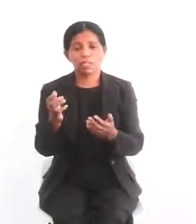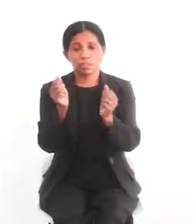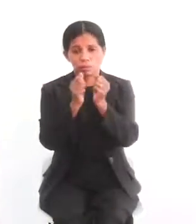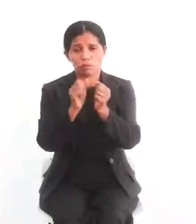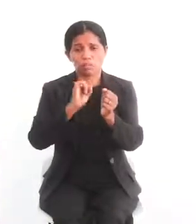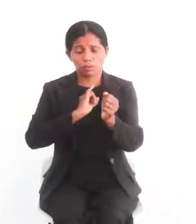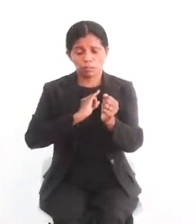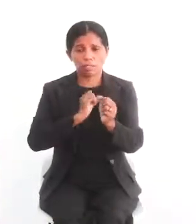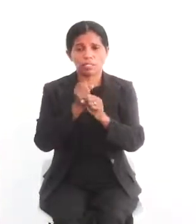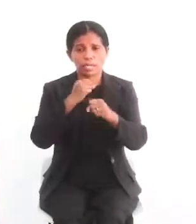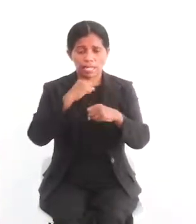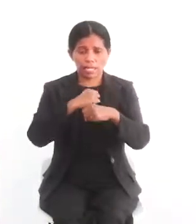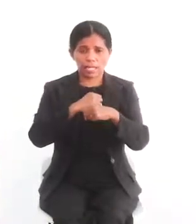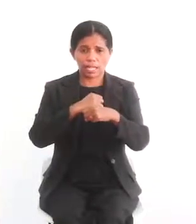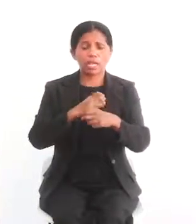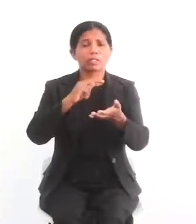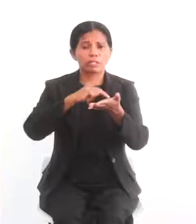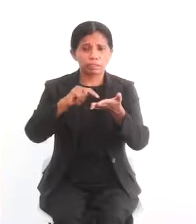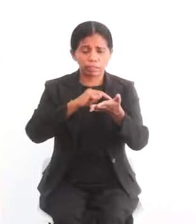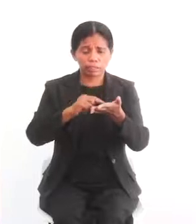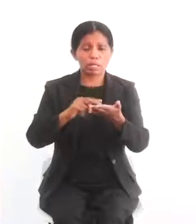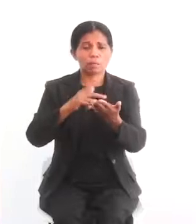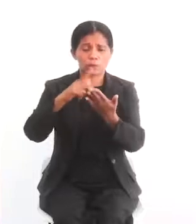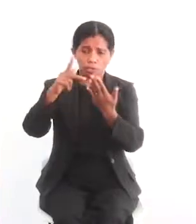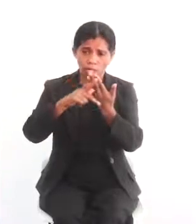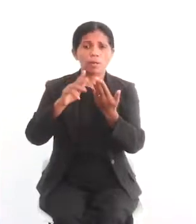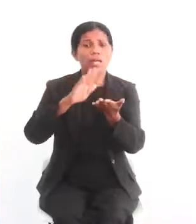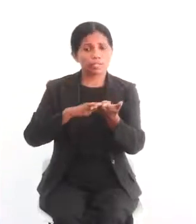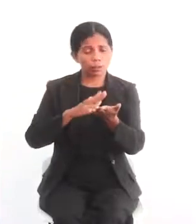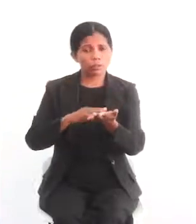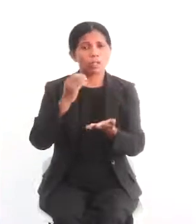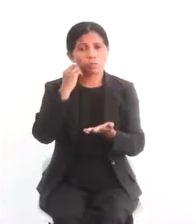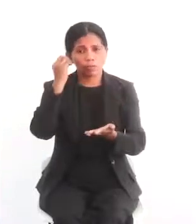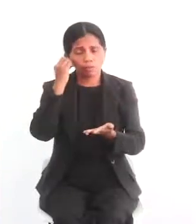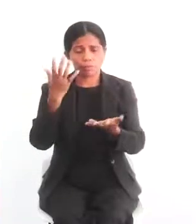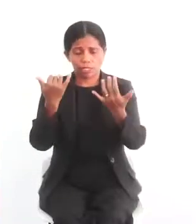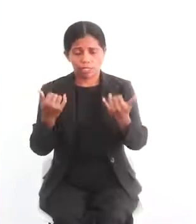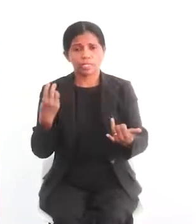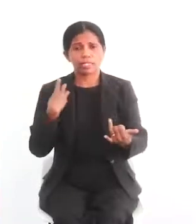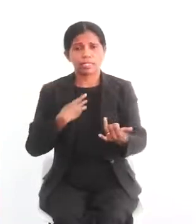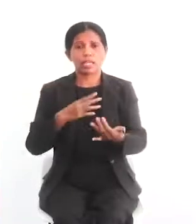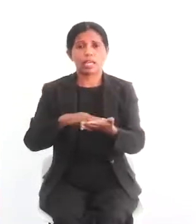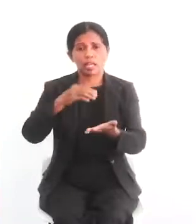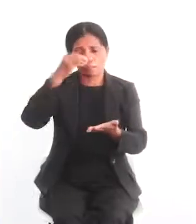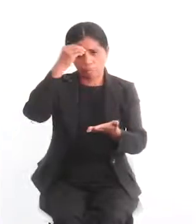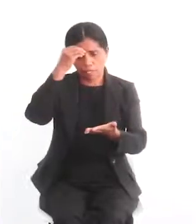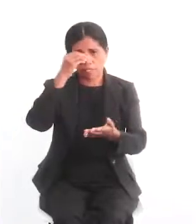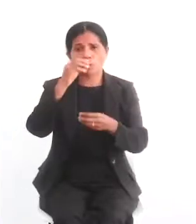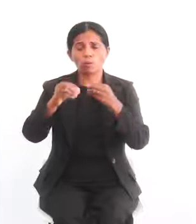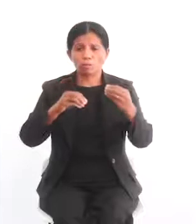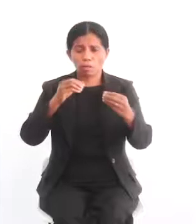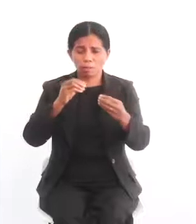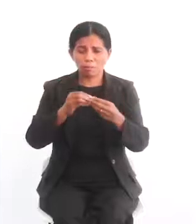pratika siensa natural iha programa, iskola, ba uma. Ohin, ita si aprende tan forma geometria oi